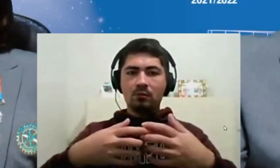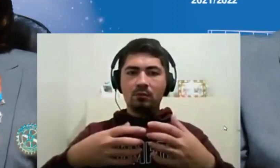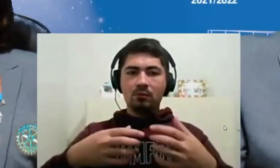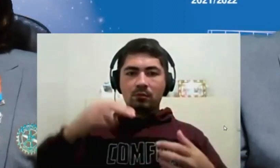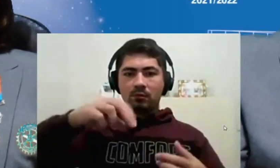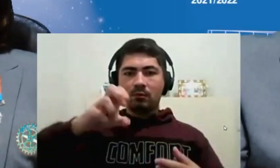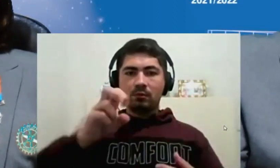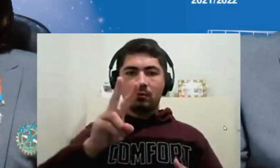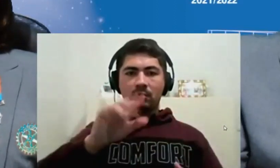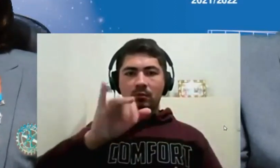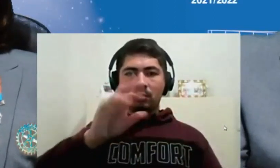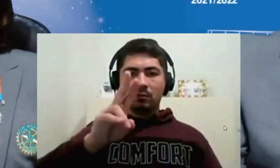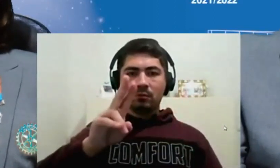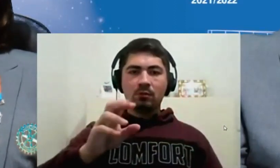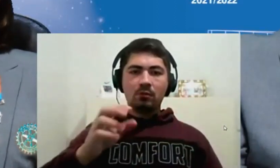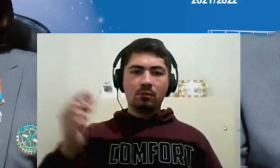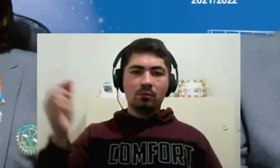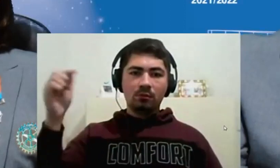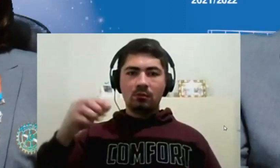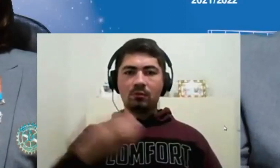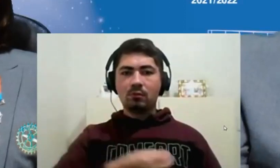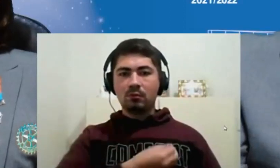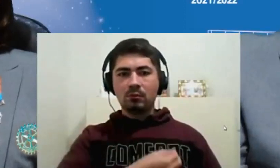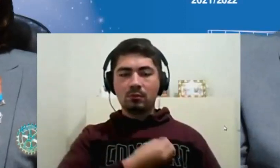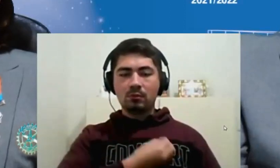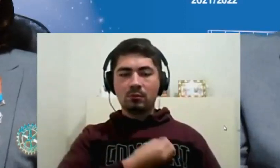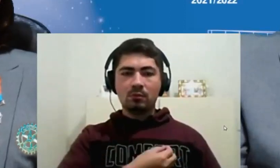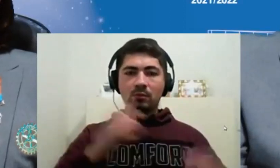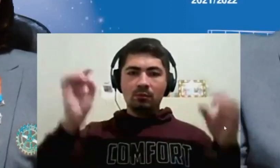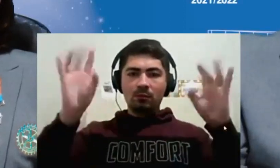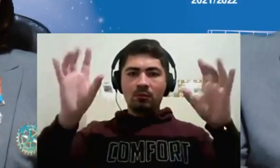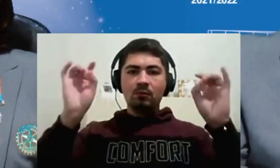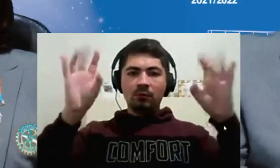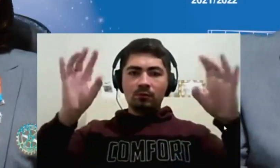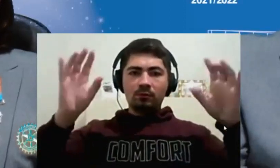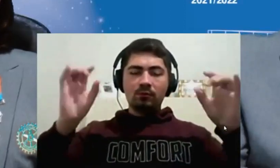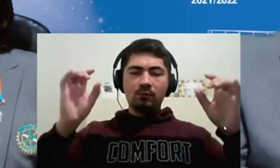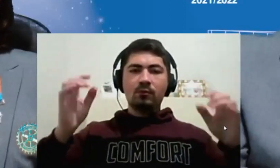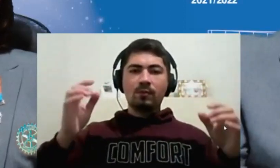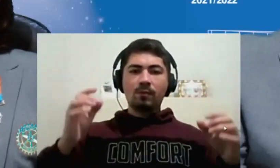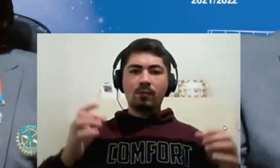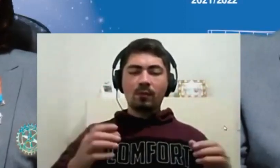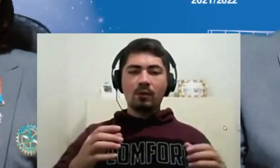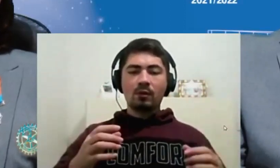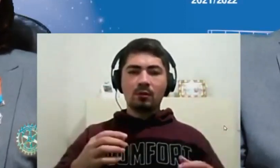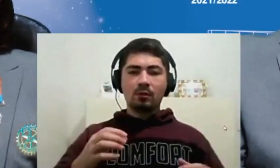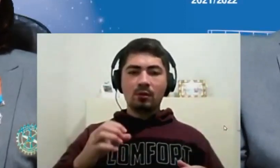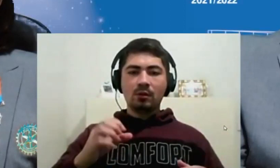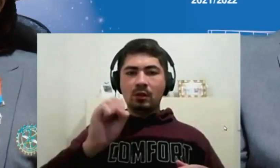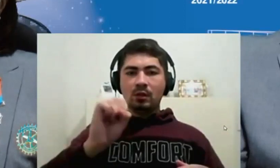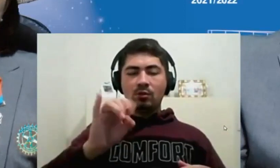mais tarde também se fará presente. E, em especial, ao nosso companheiro Shimuta, que estará aí